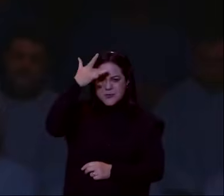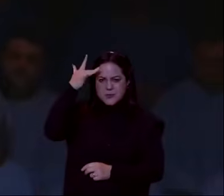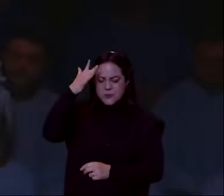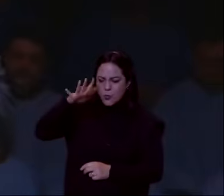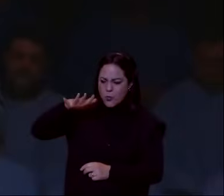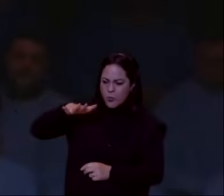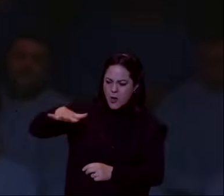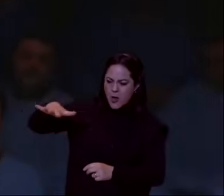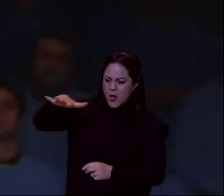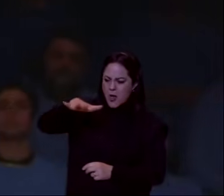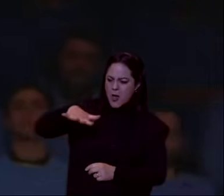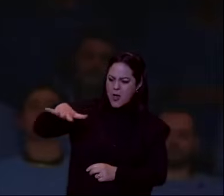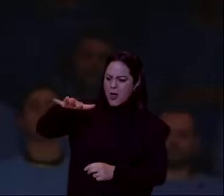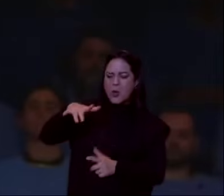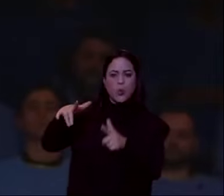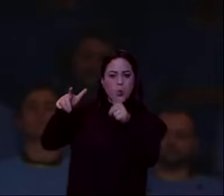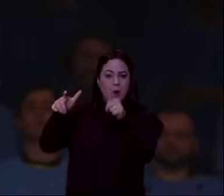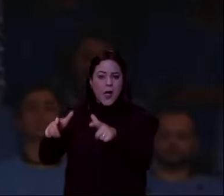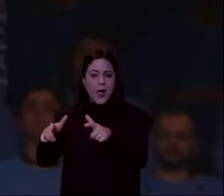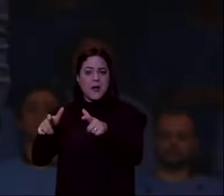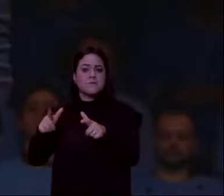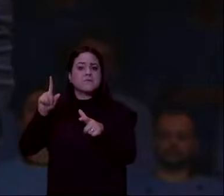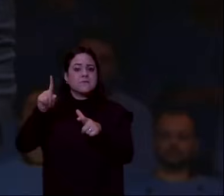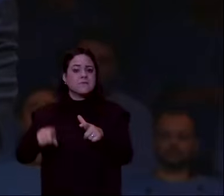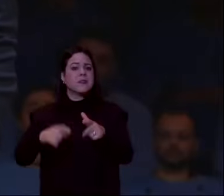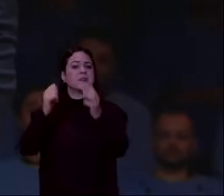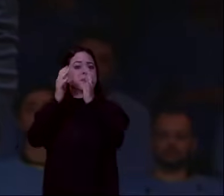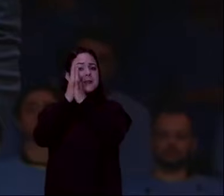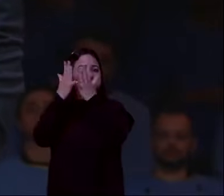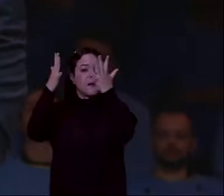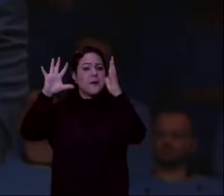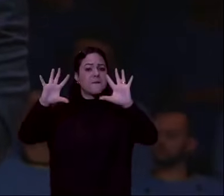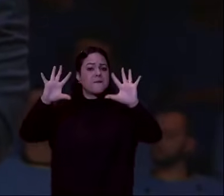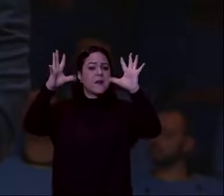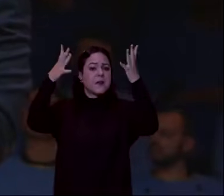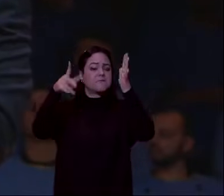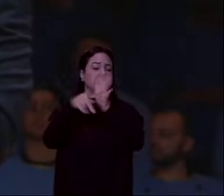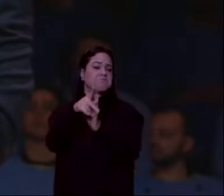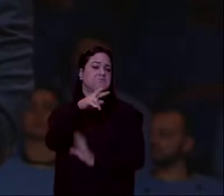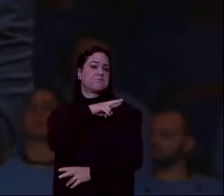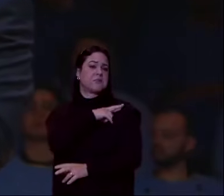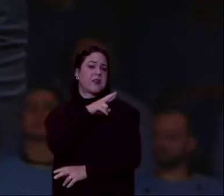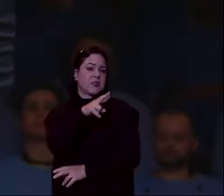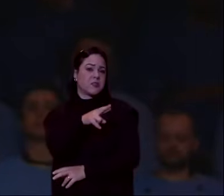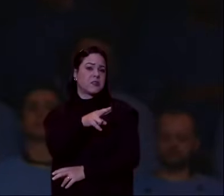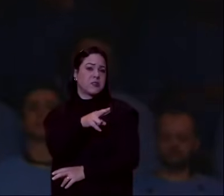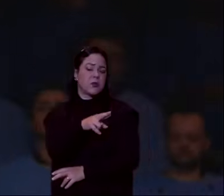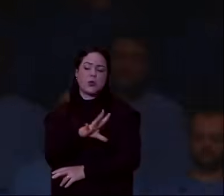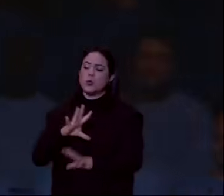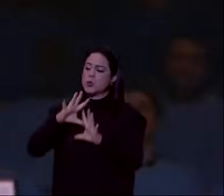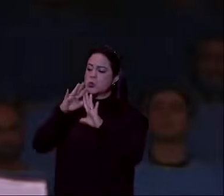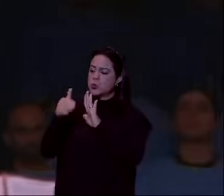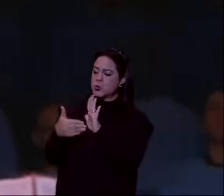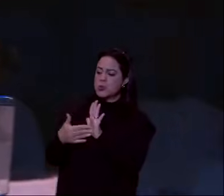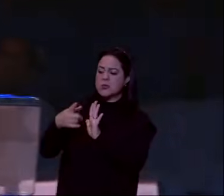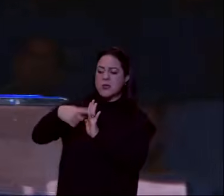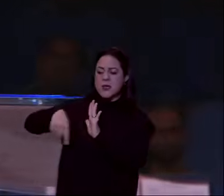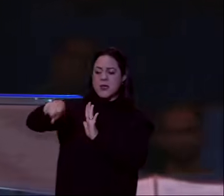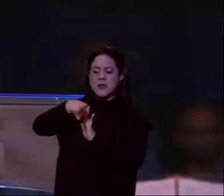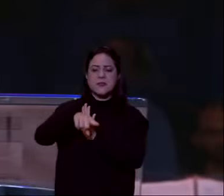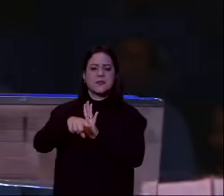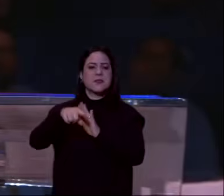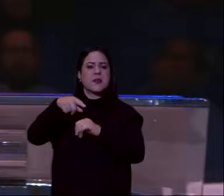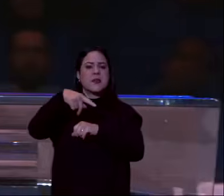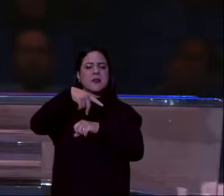que estavam lá, estavam ali para celebrar uma festa religiosa. Todos esses homens vindos